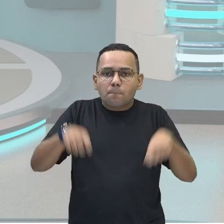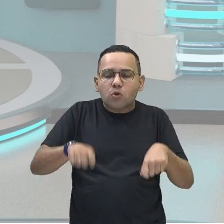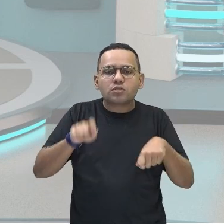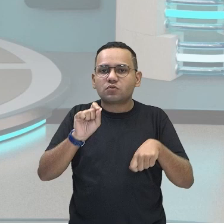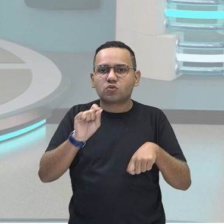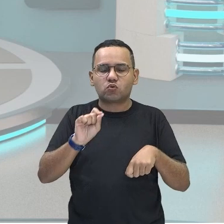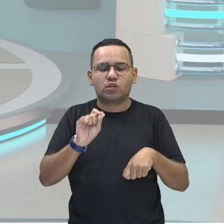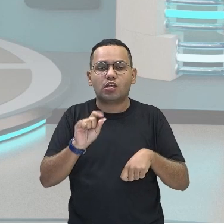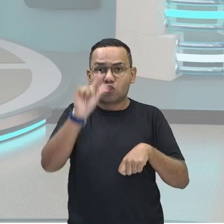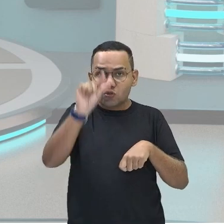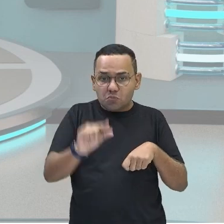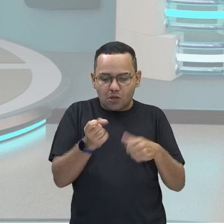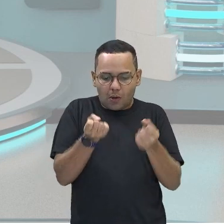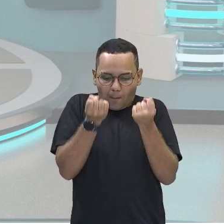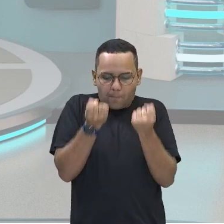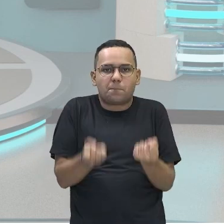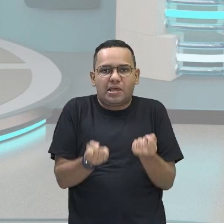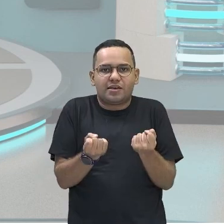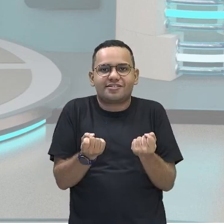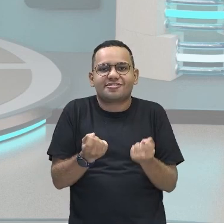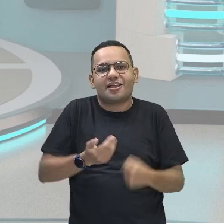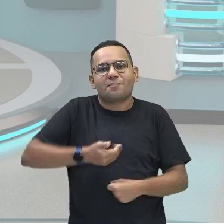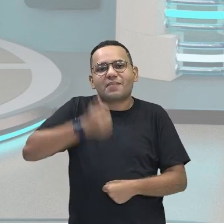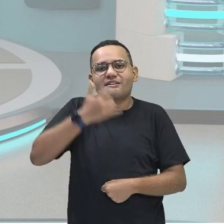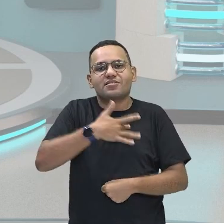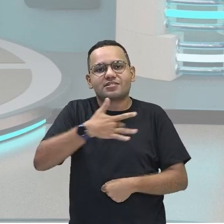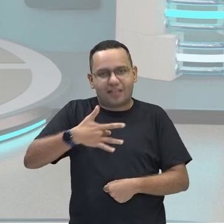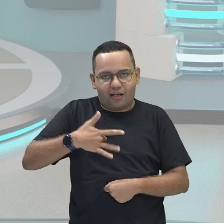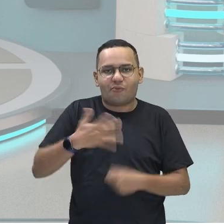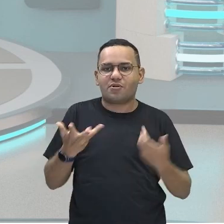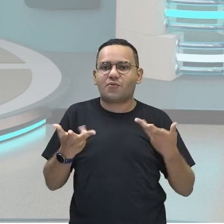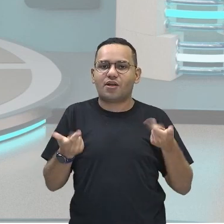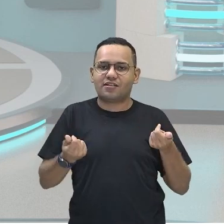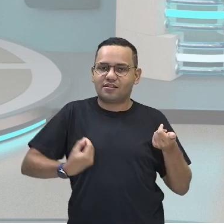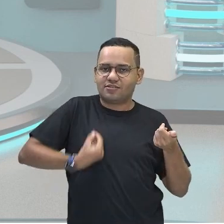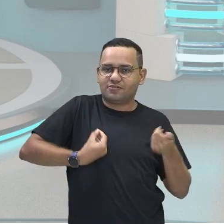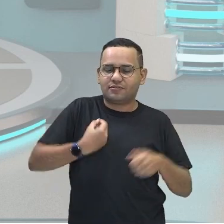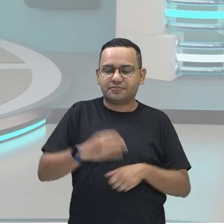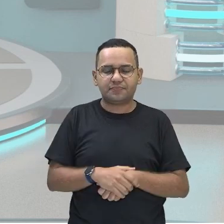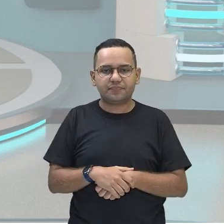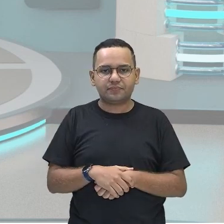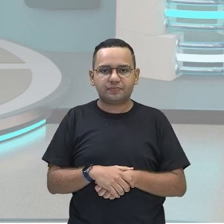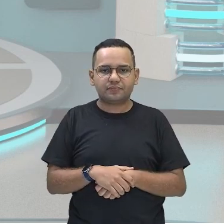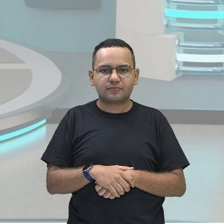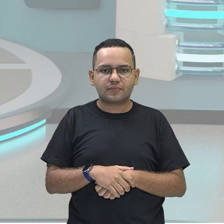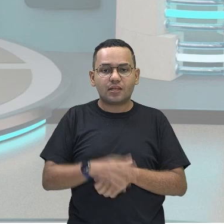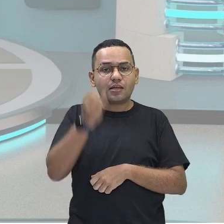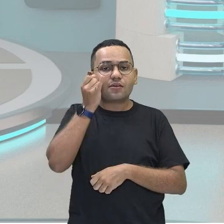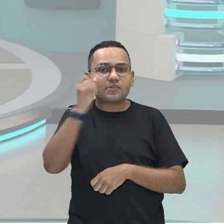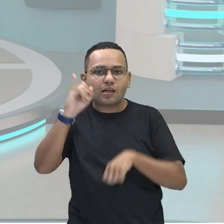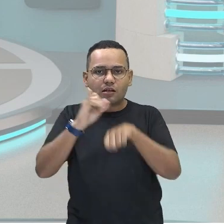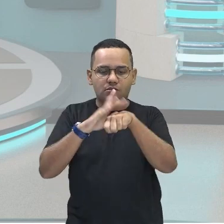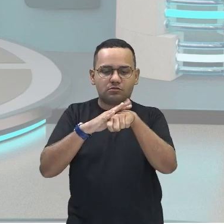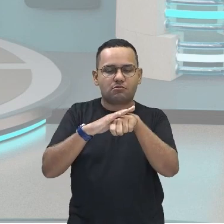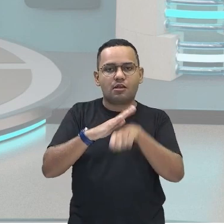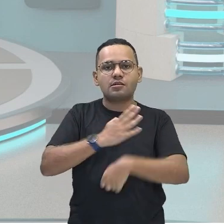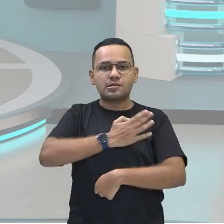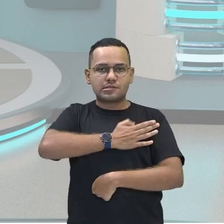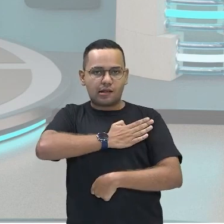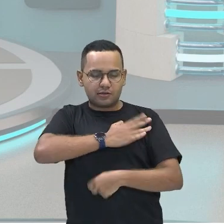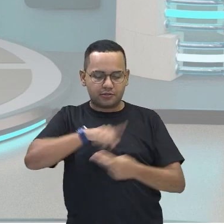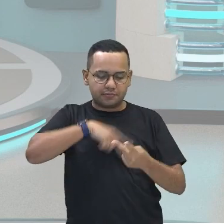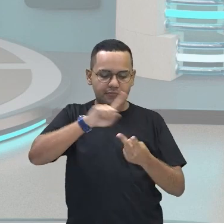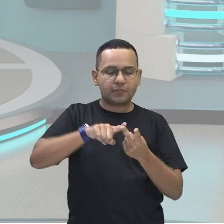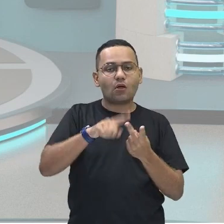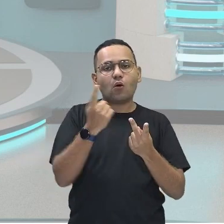de saúde vai me dar um pouco mais de qualidade de vida vai afastar a possibilidade de doenças no coração de doenças